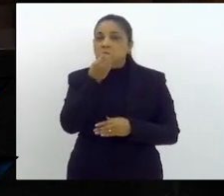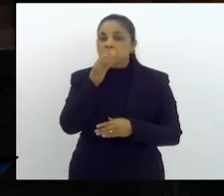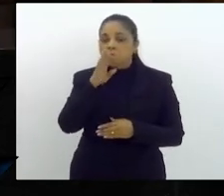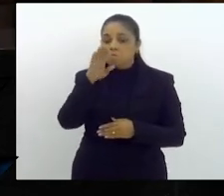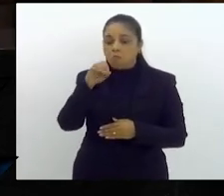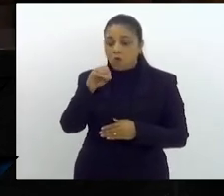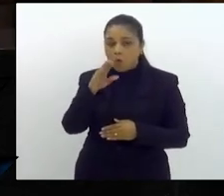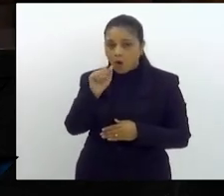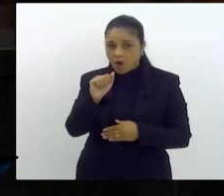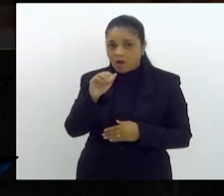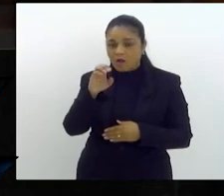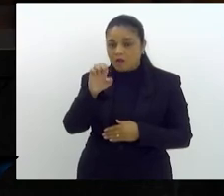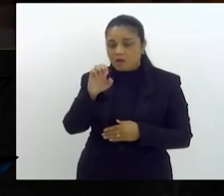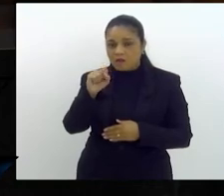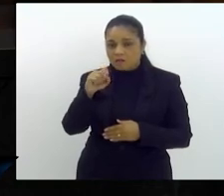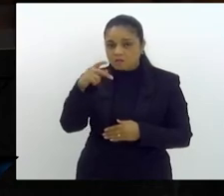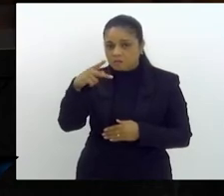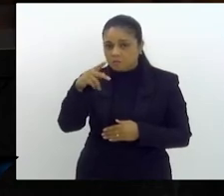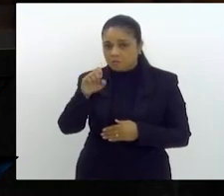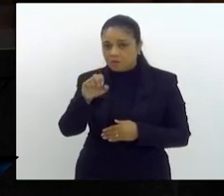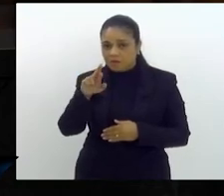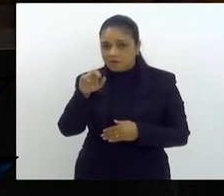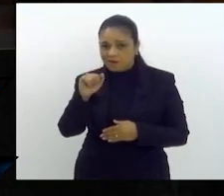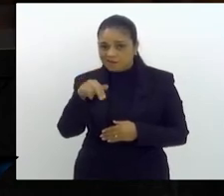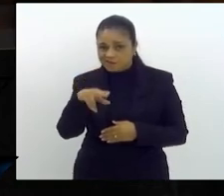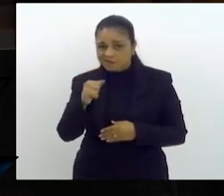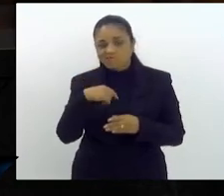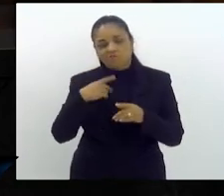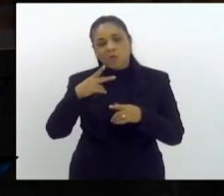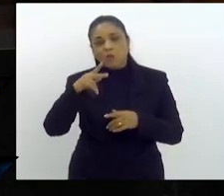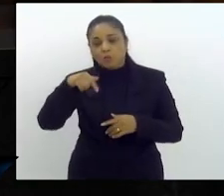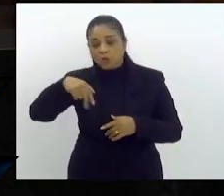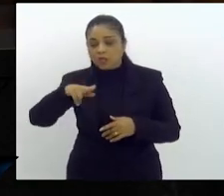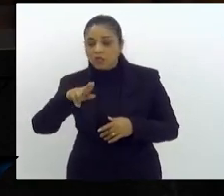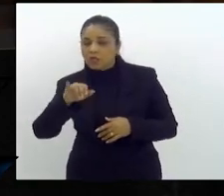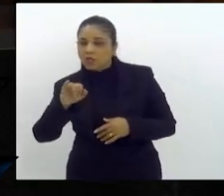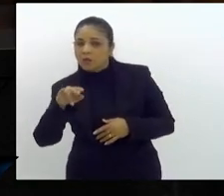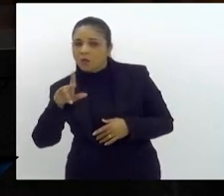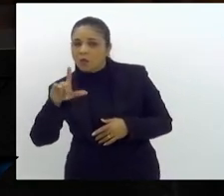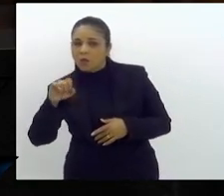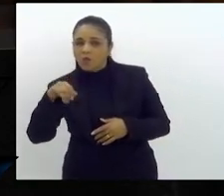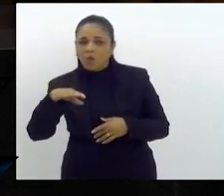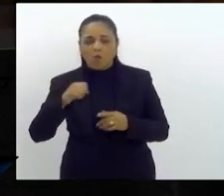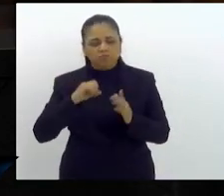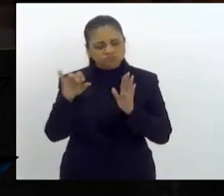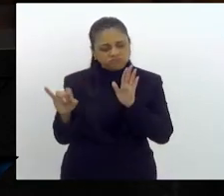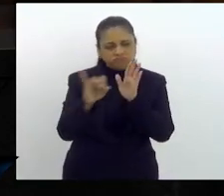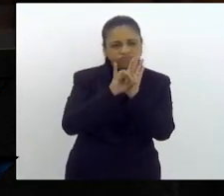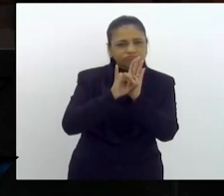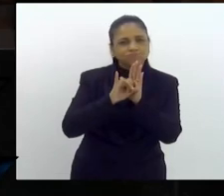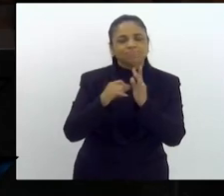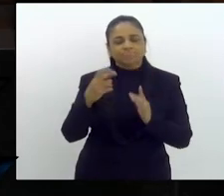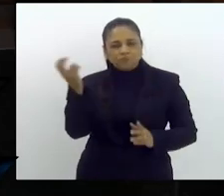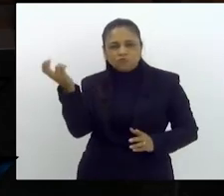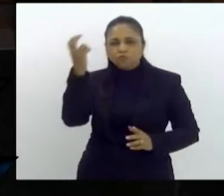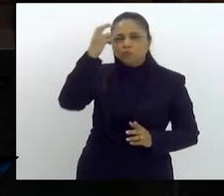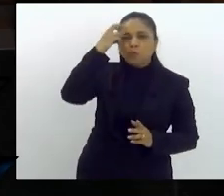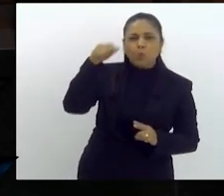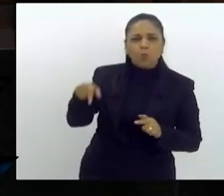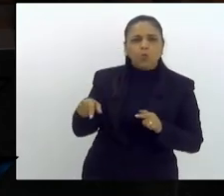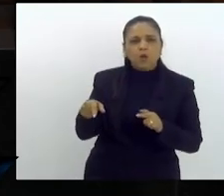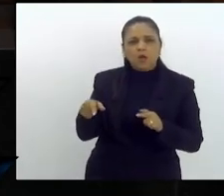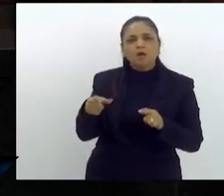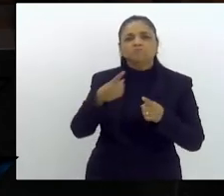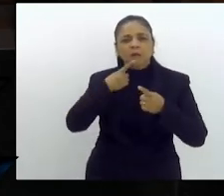toda associação do Quilombo que faz uma luta Histórica de resistência de identidade de Cultura mas também por